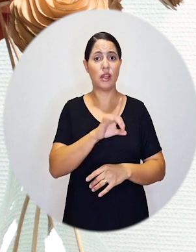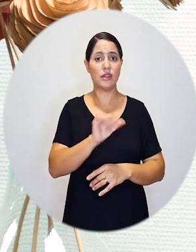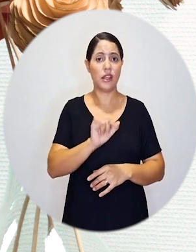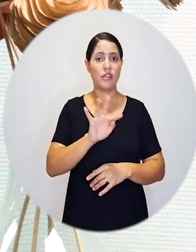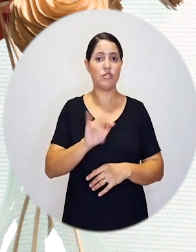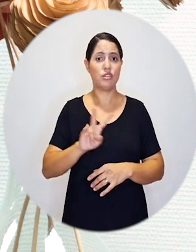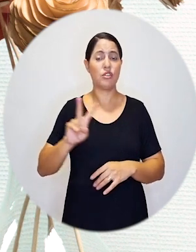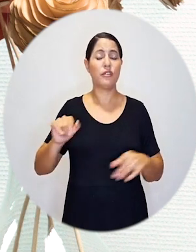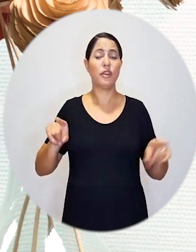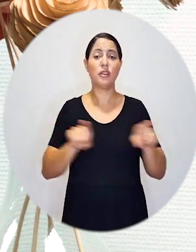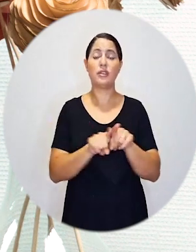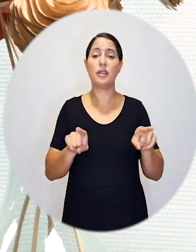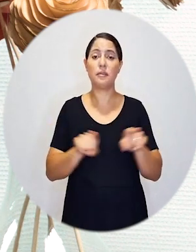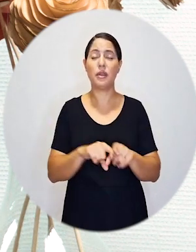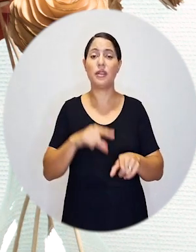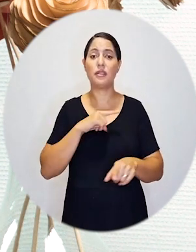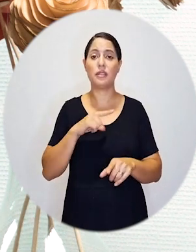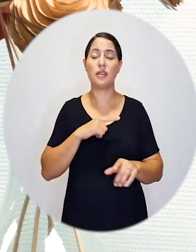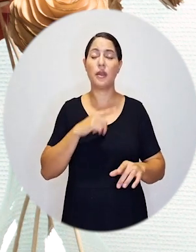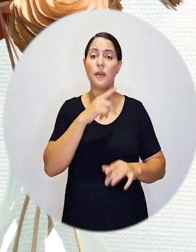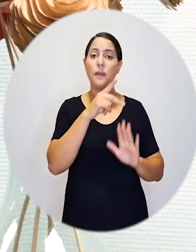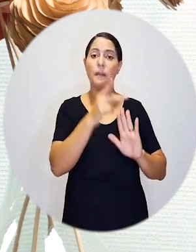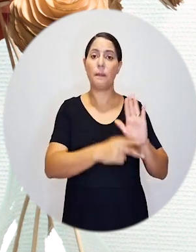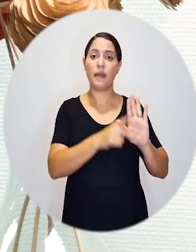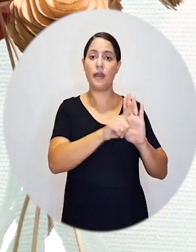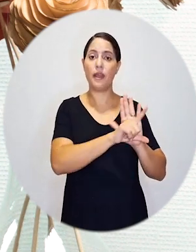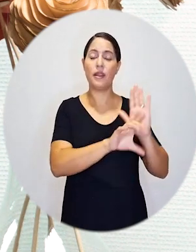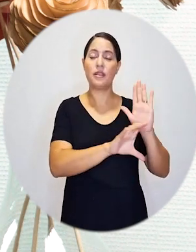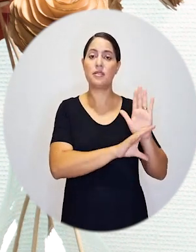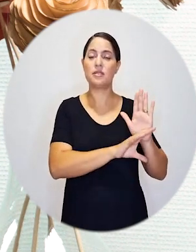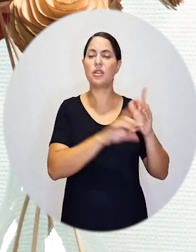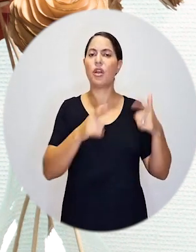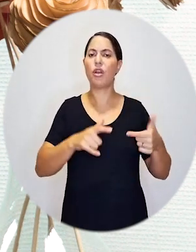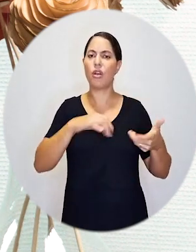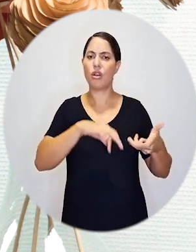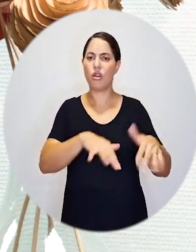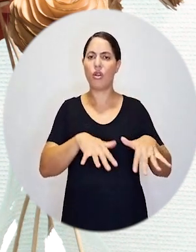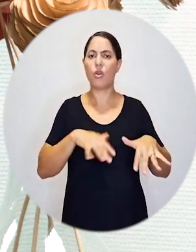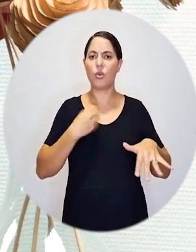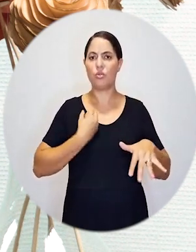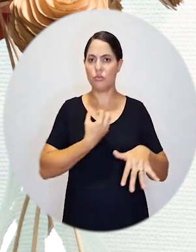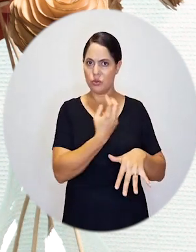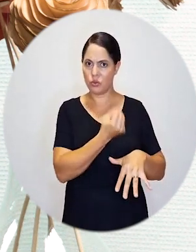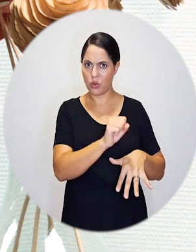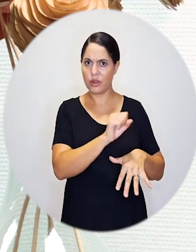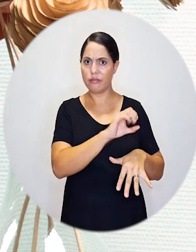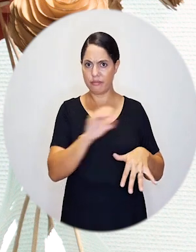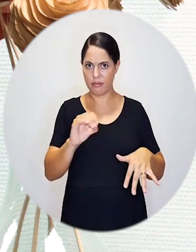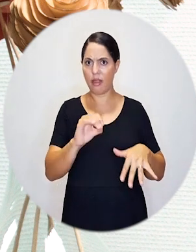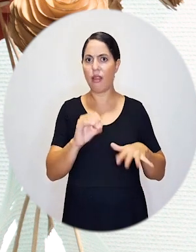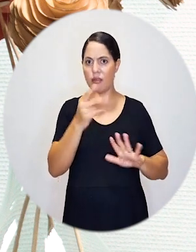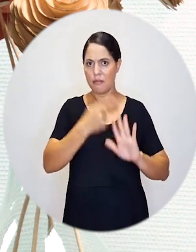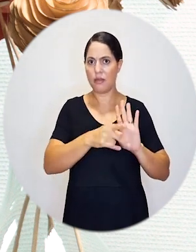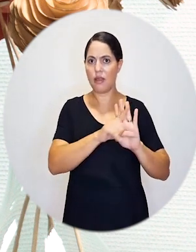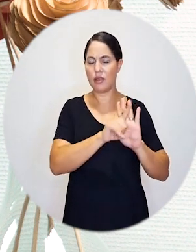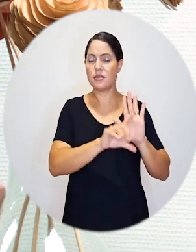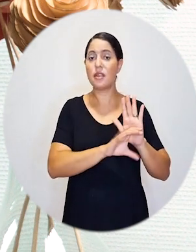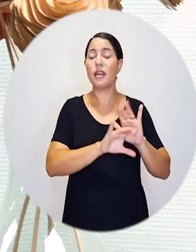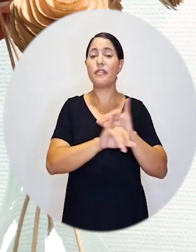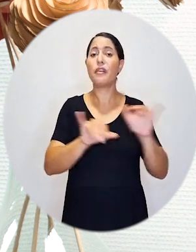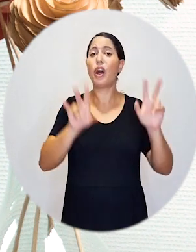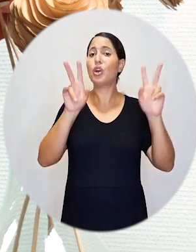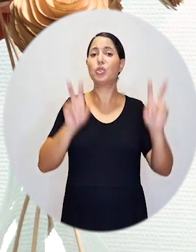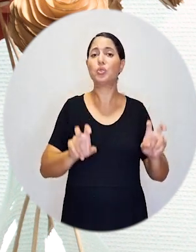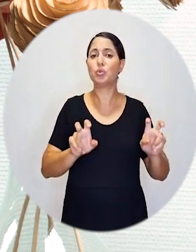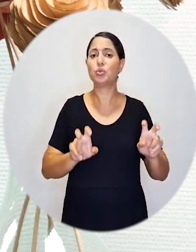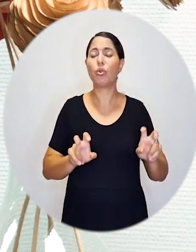também a importância da aprovação de um PLC que tramita no Congresso Nacional, que é o PLC 80, que busca garantir a